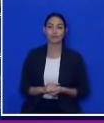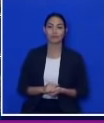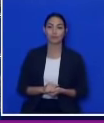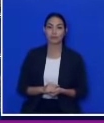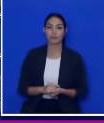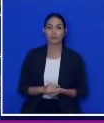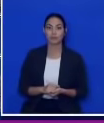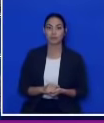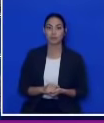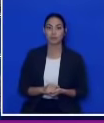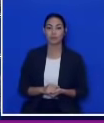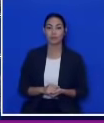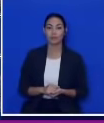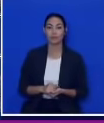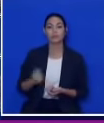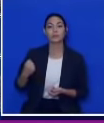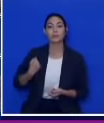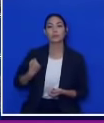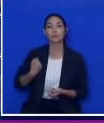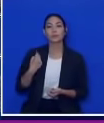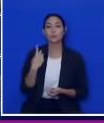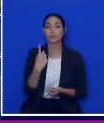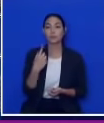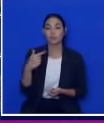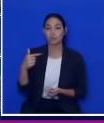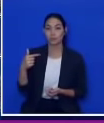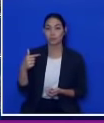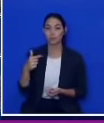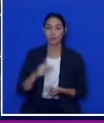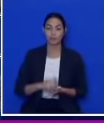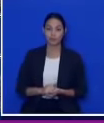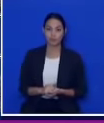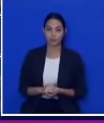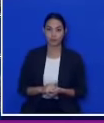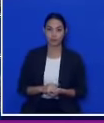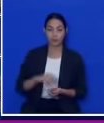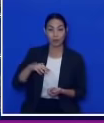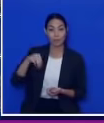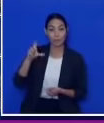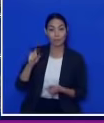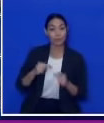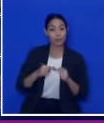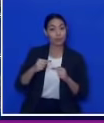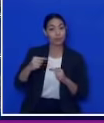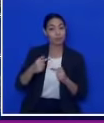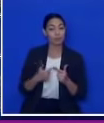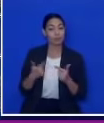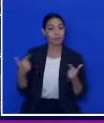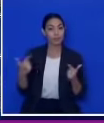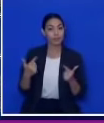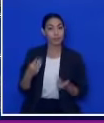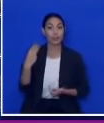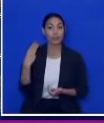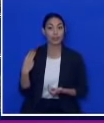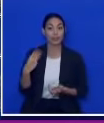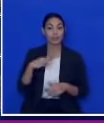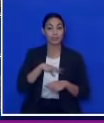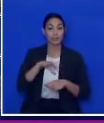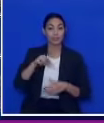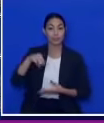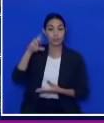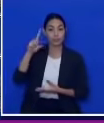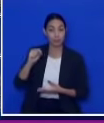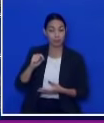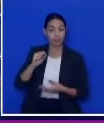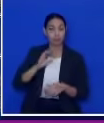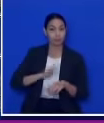uma bola sorteada, número 17. E esta é a Mega Semana da Sorte. Teremos 3 sorteios da Mega